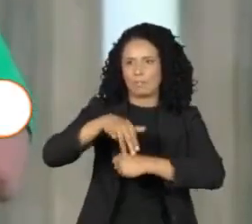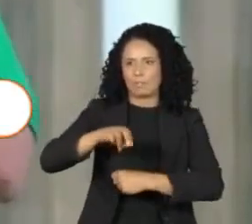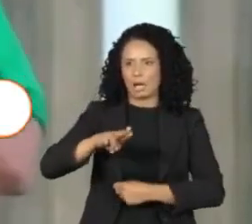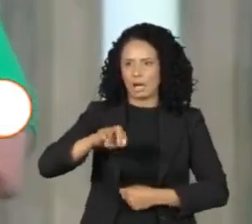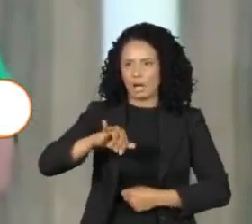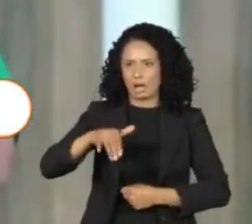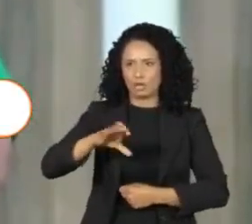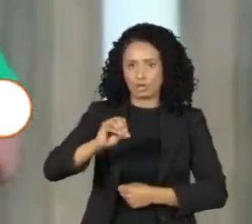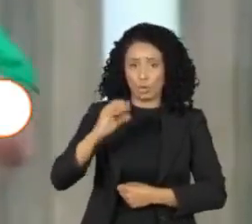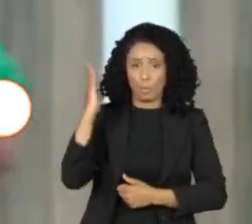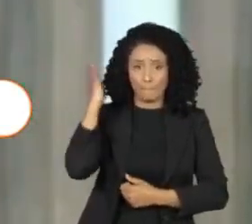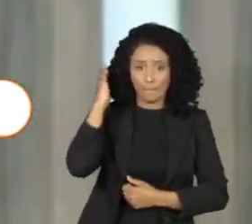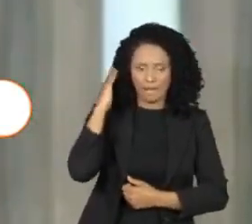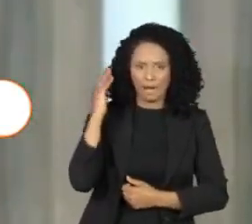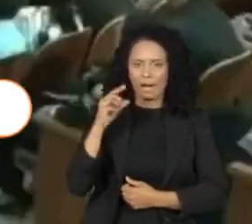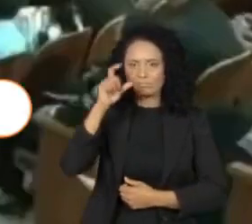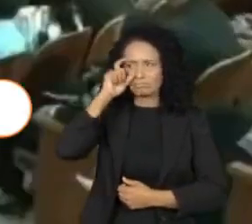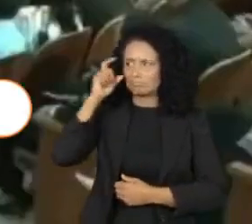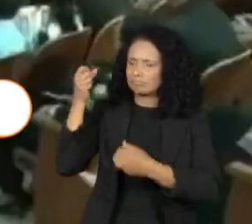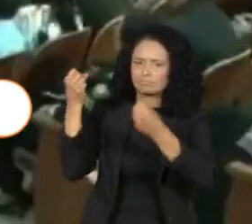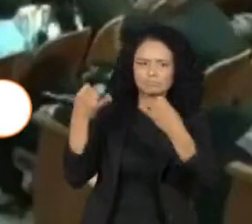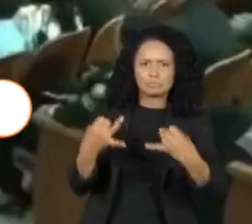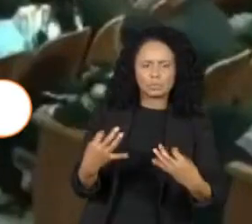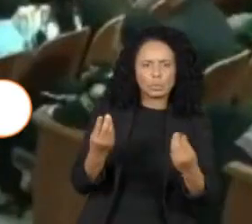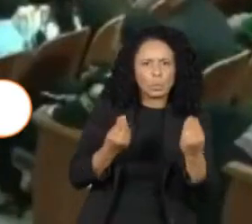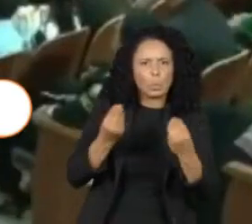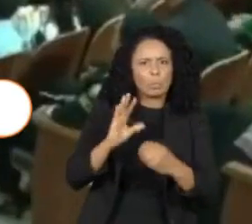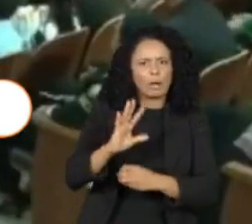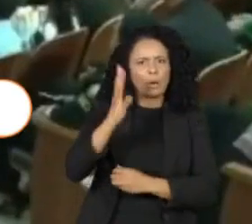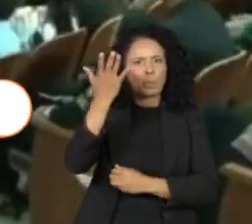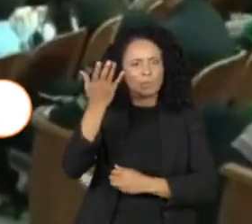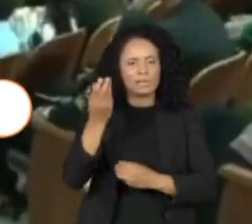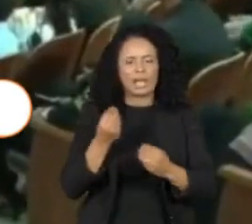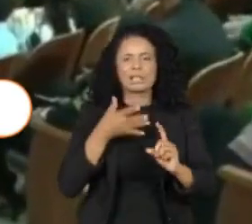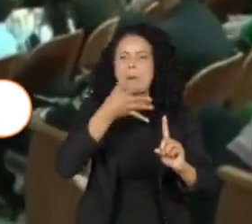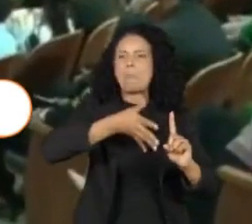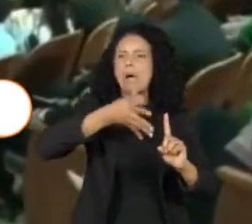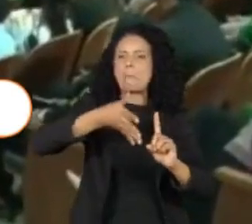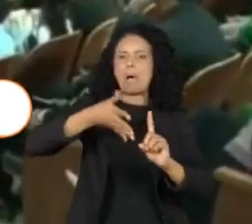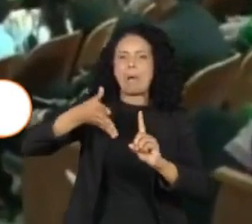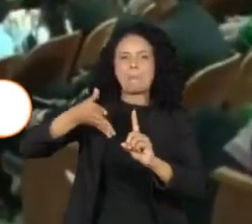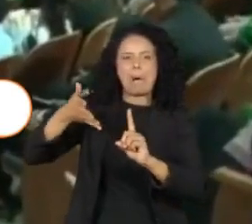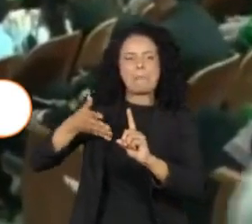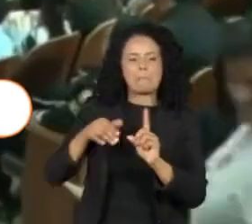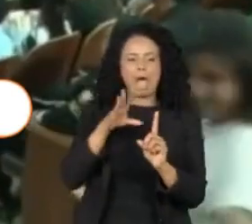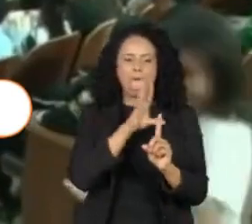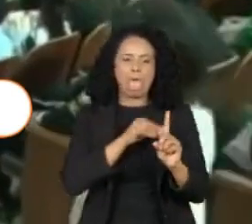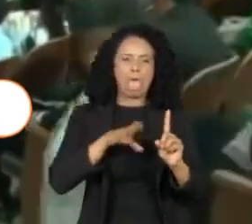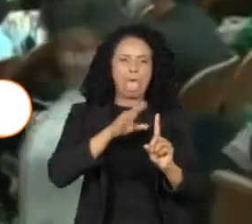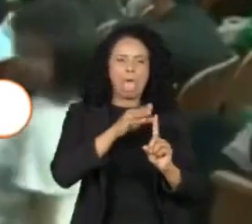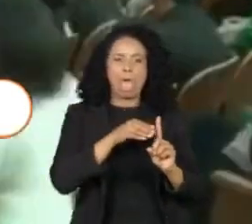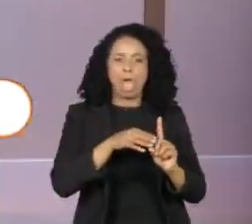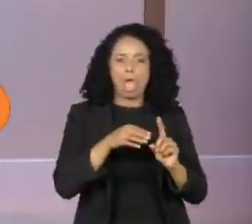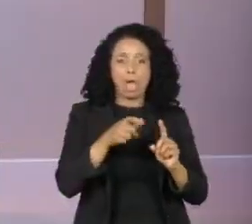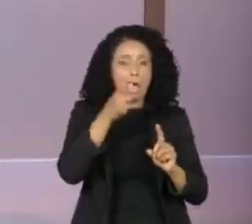Direitos Humanos falou sobre esses casos em um culto evangélico, onde estavam presentes várias crianças.